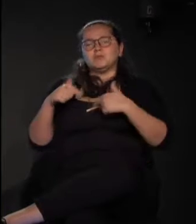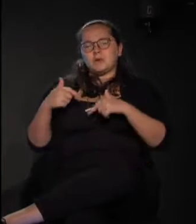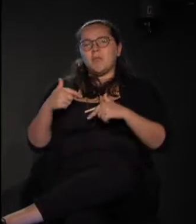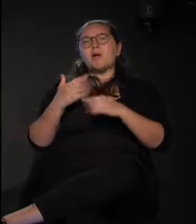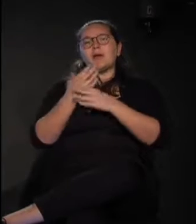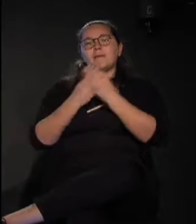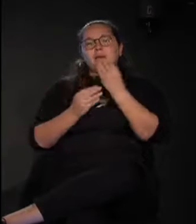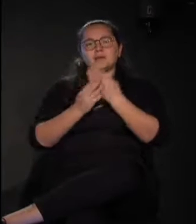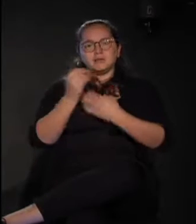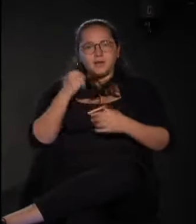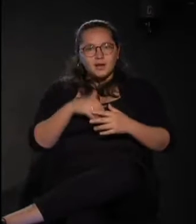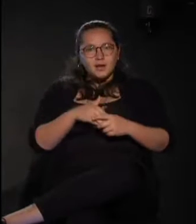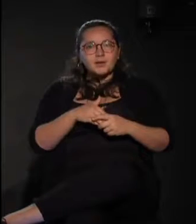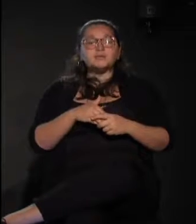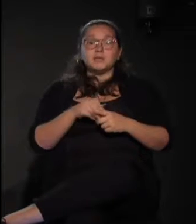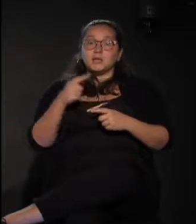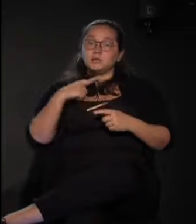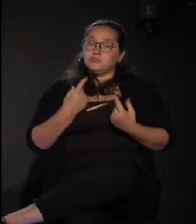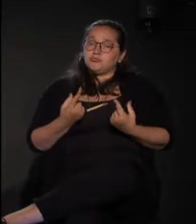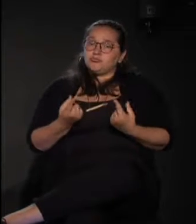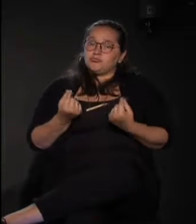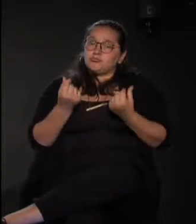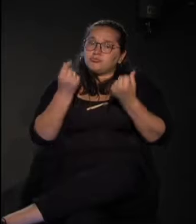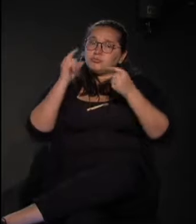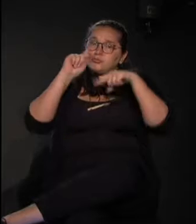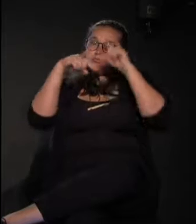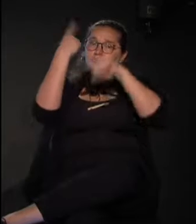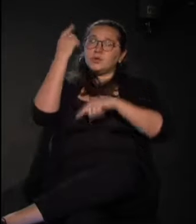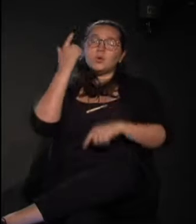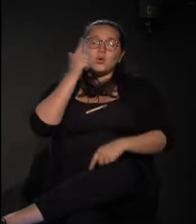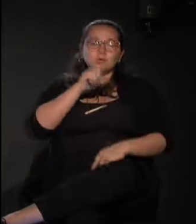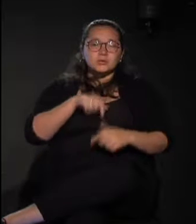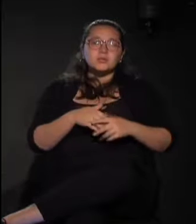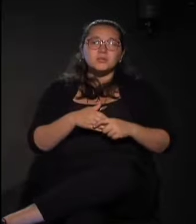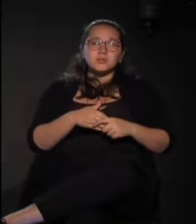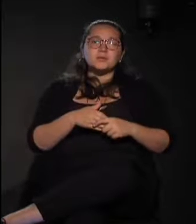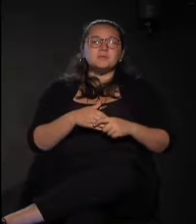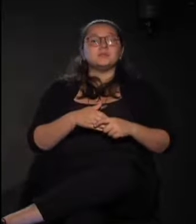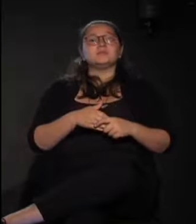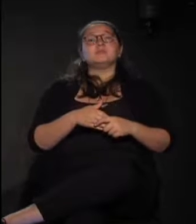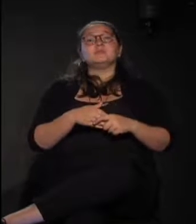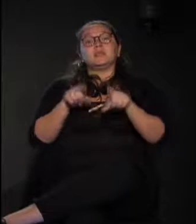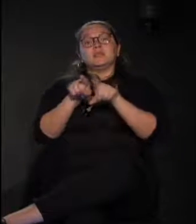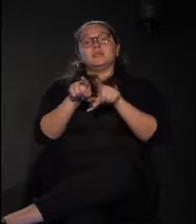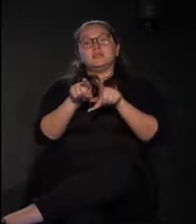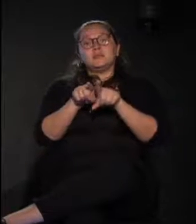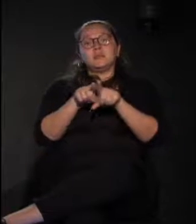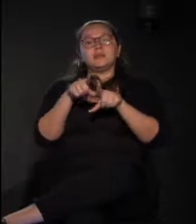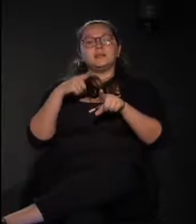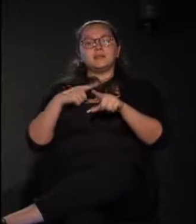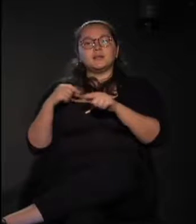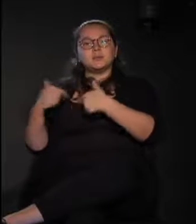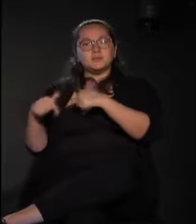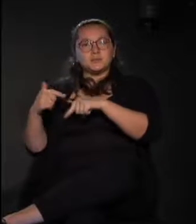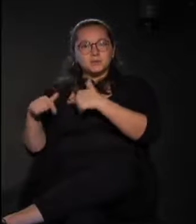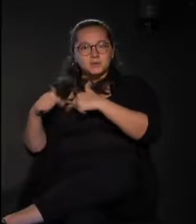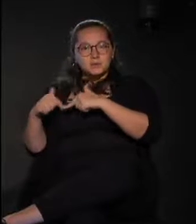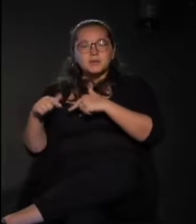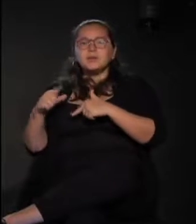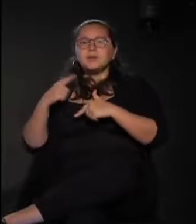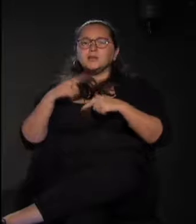ligado ao fim da série de sucesso houve uma grande financeira que está a ponto de a máquina vai ter outro há uma série de